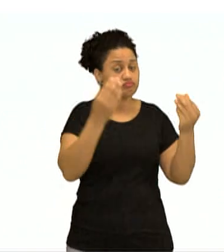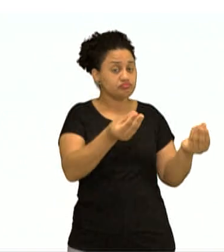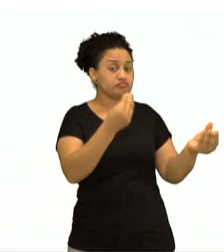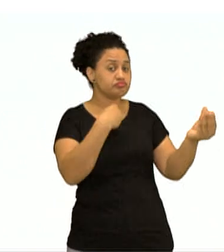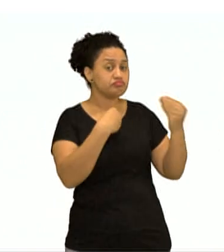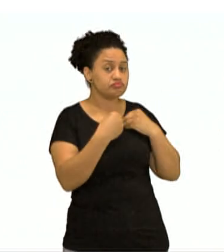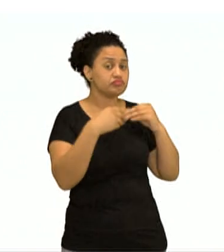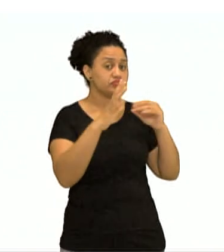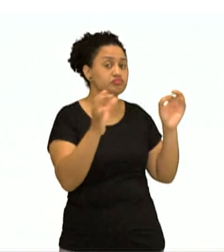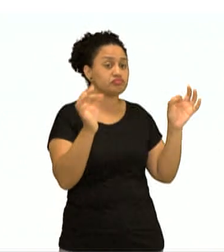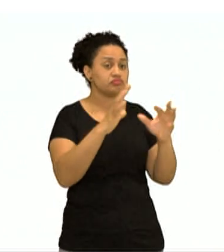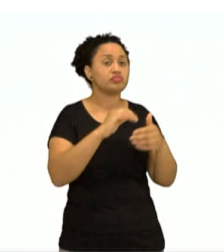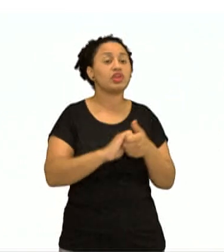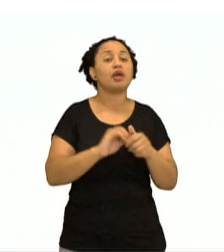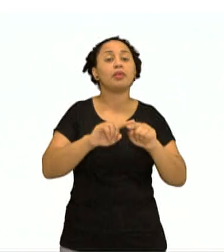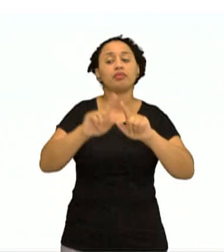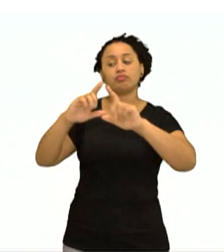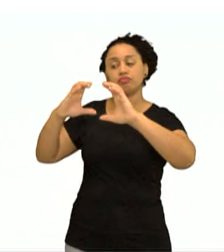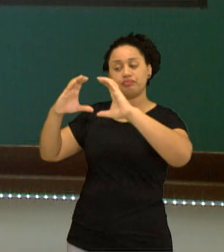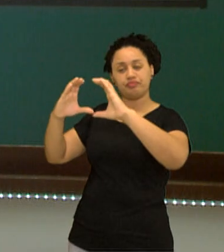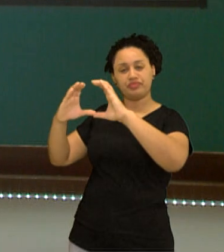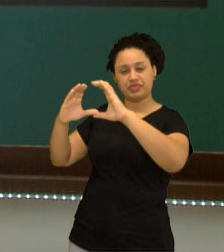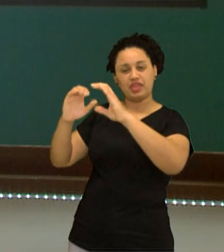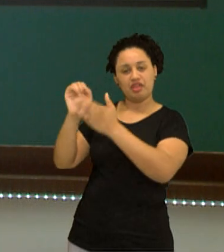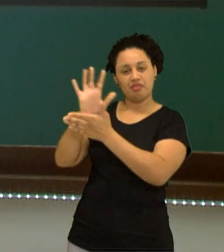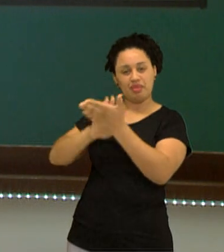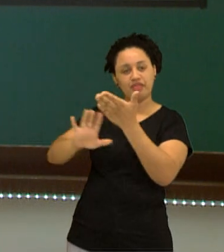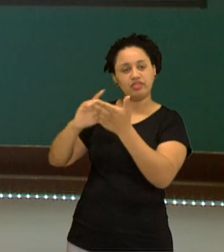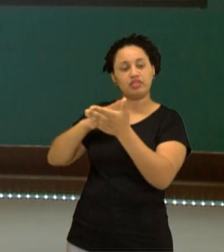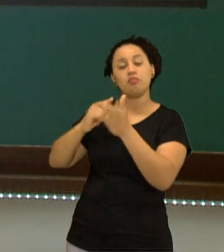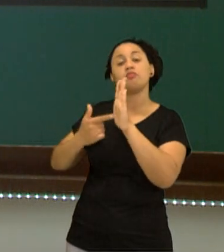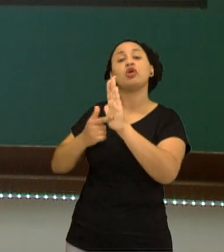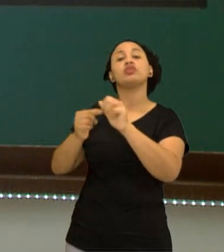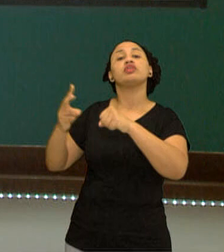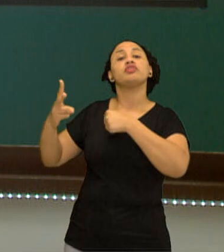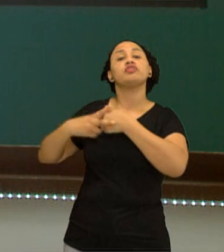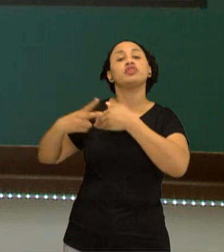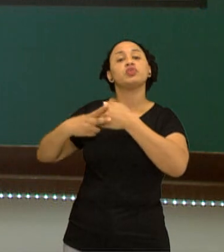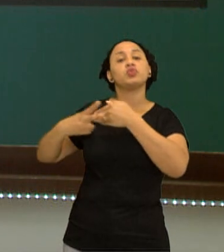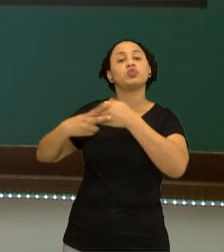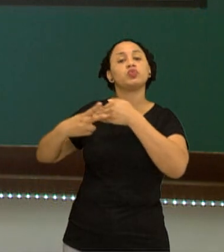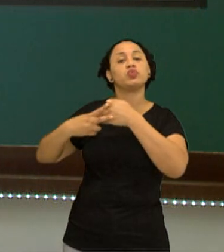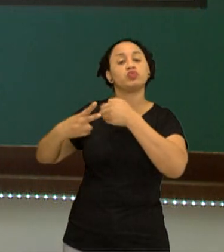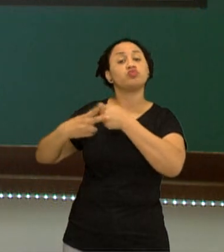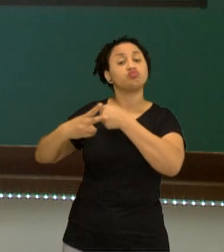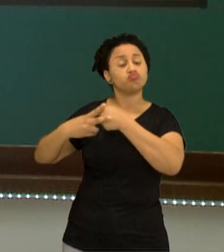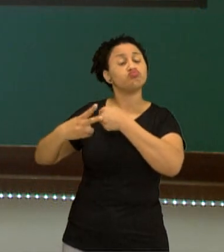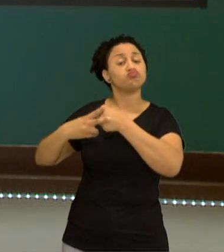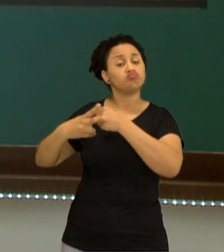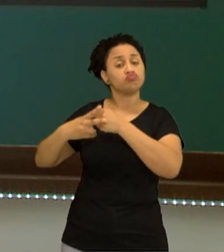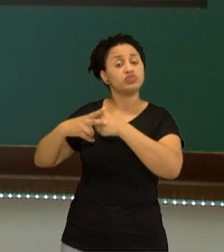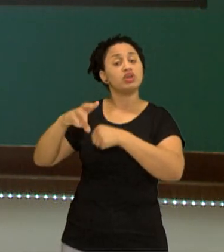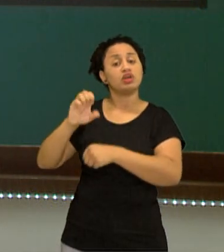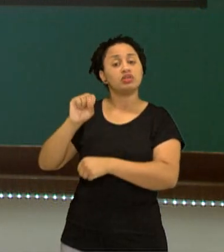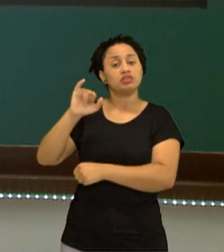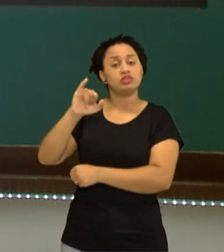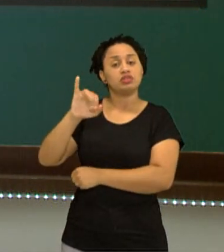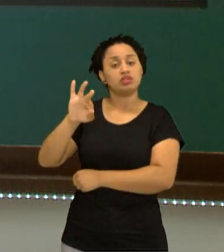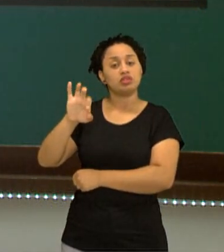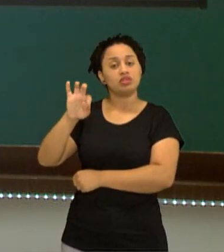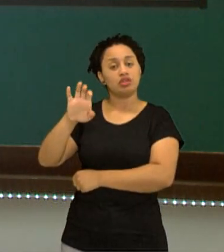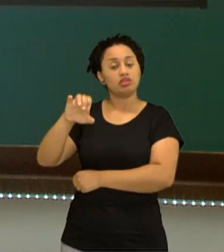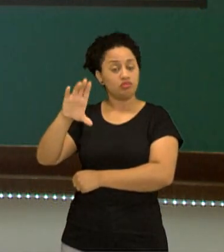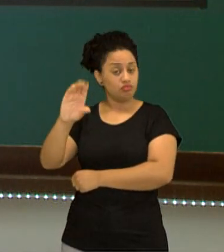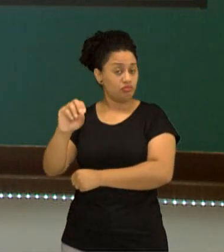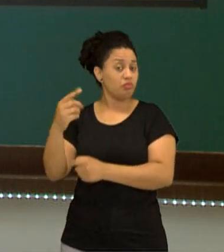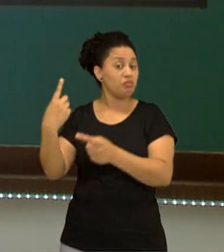já observem a imagem da direita. Nós temos o vidro. O vidro é um material sintético. Por que ele é sintético? Nós